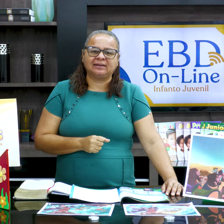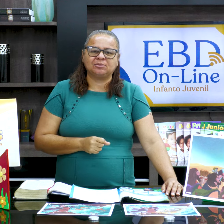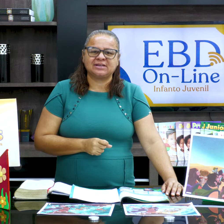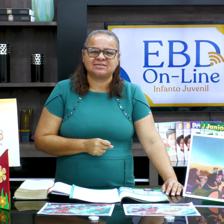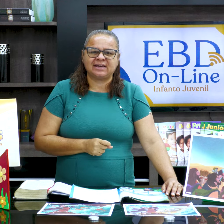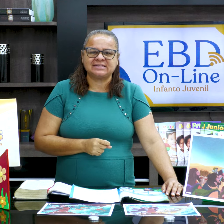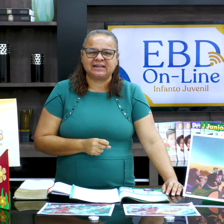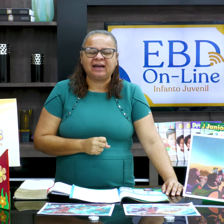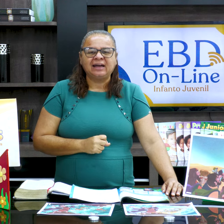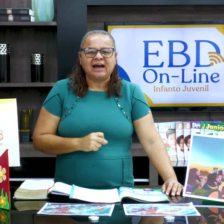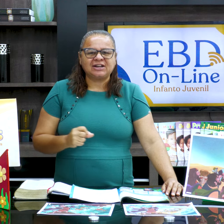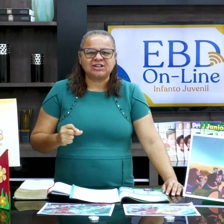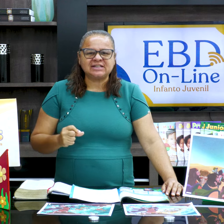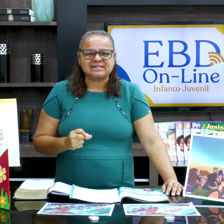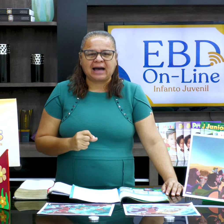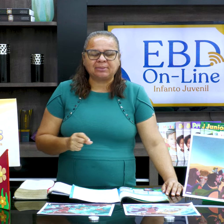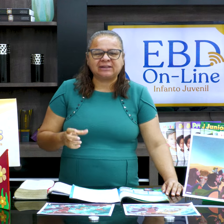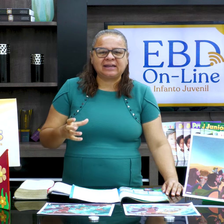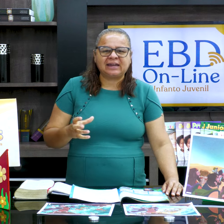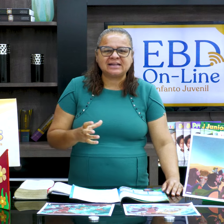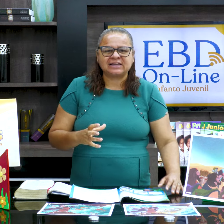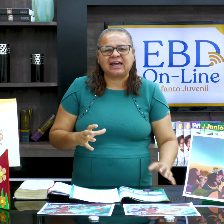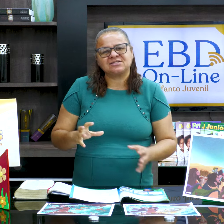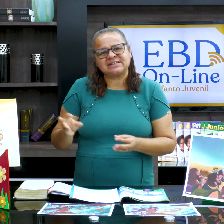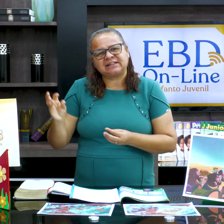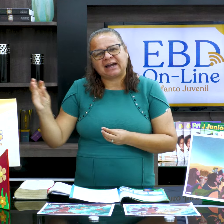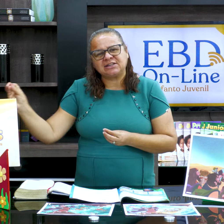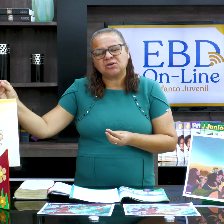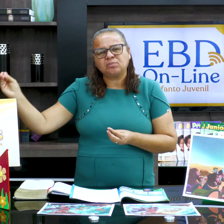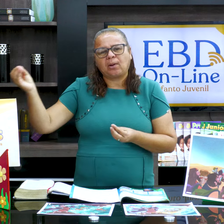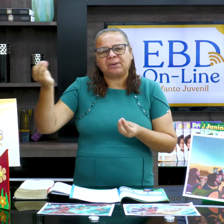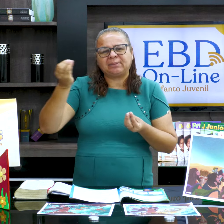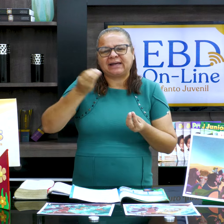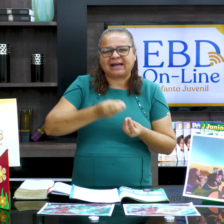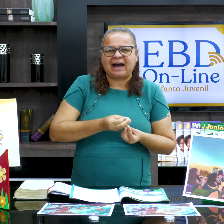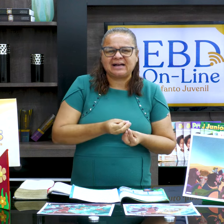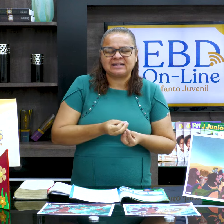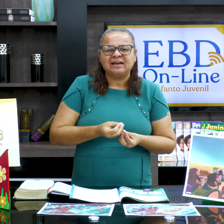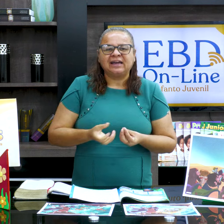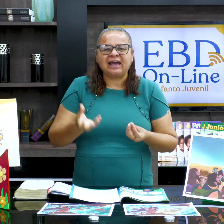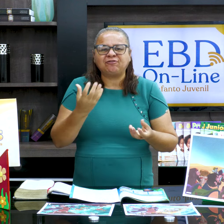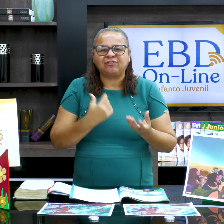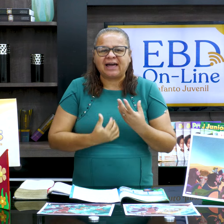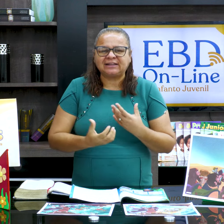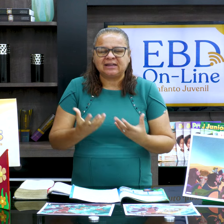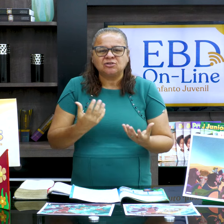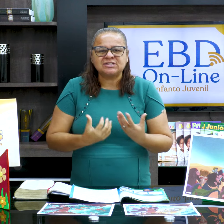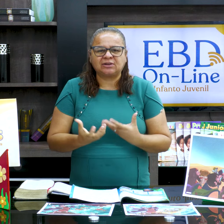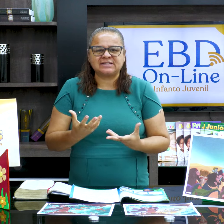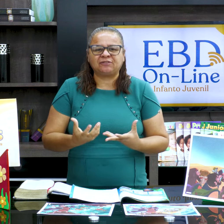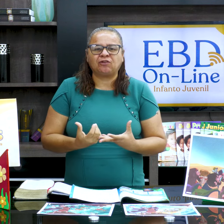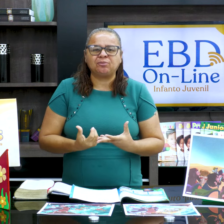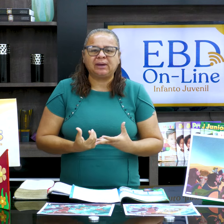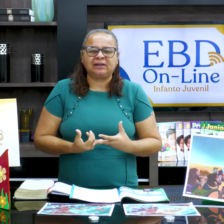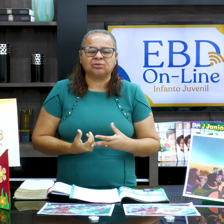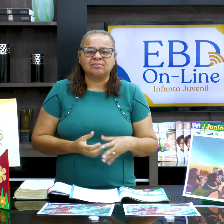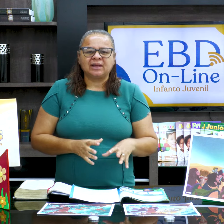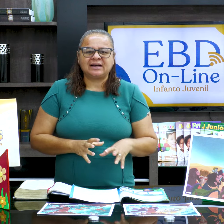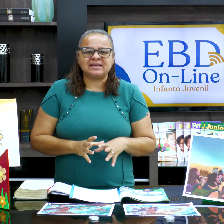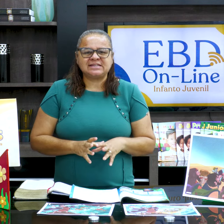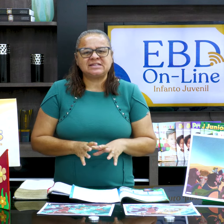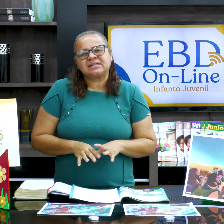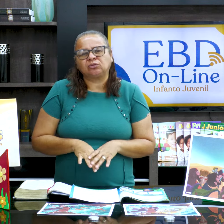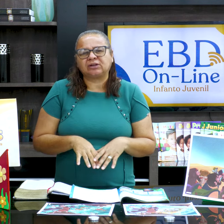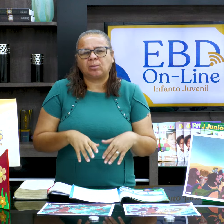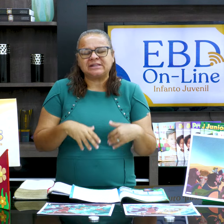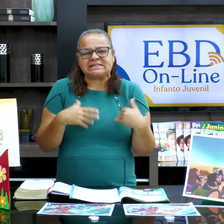desanimada muitas vezes né a gente sabe que tem criança que às vezes traz o problema da casa e reflete no seu desenvolvimento